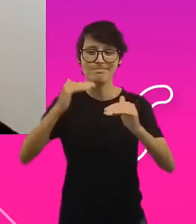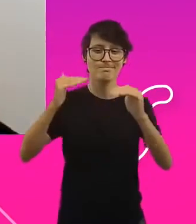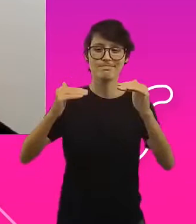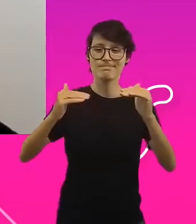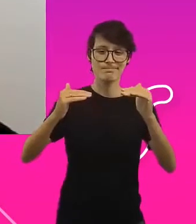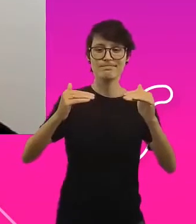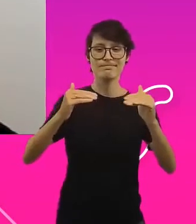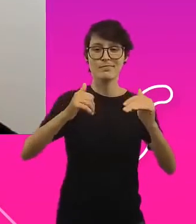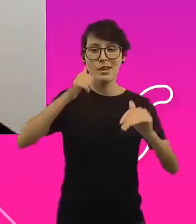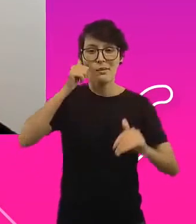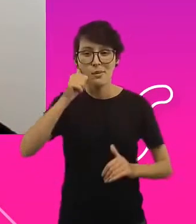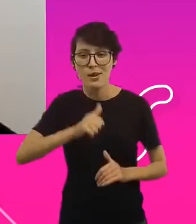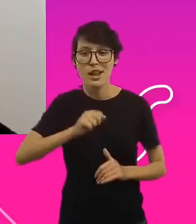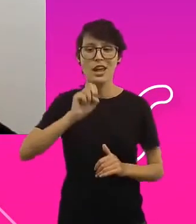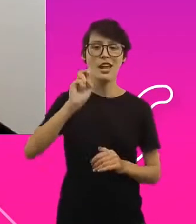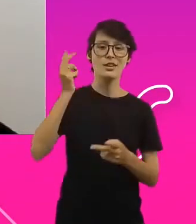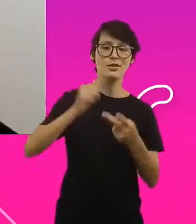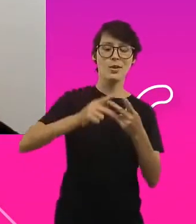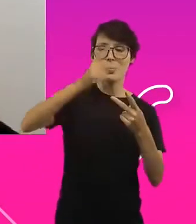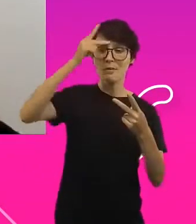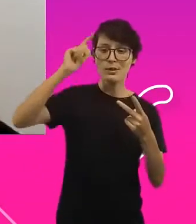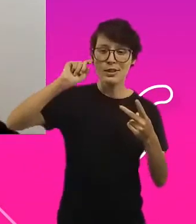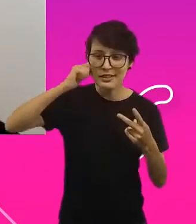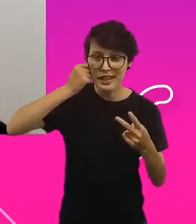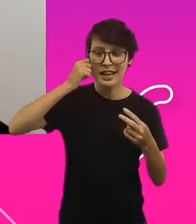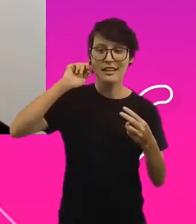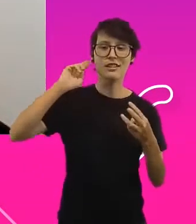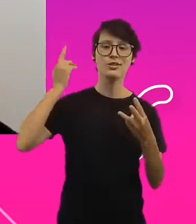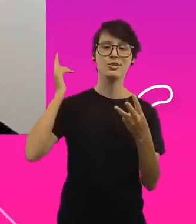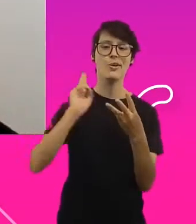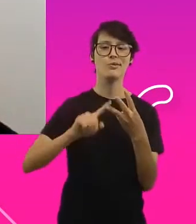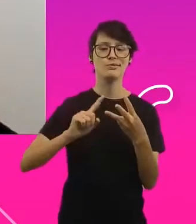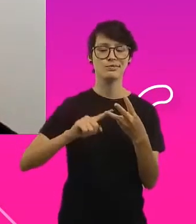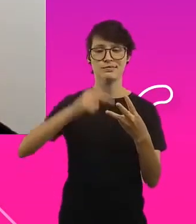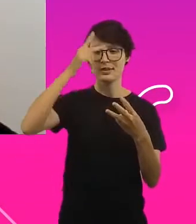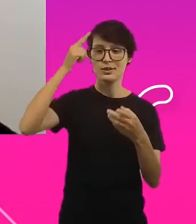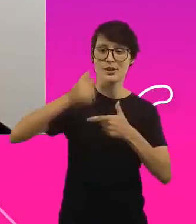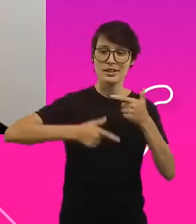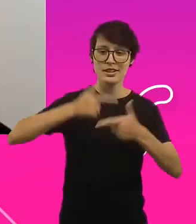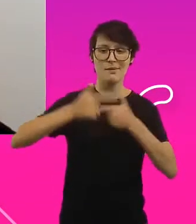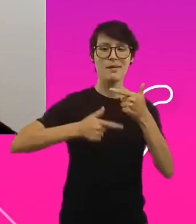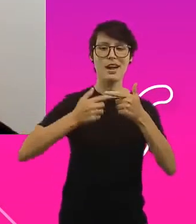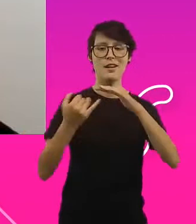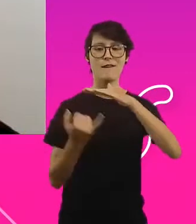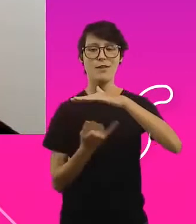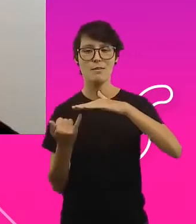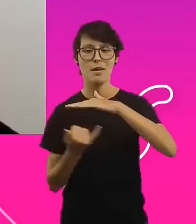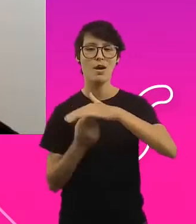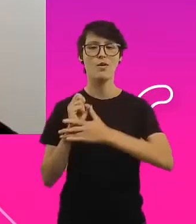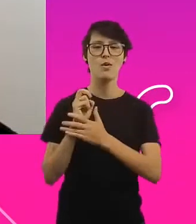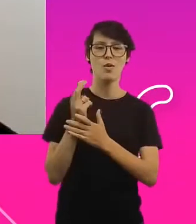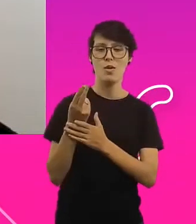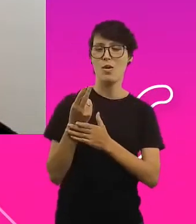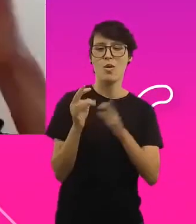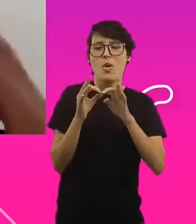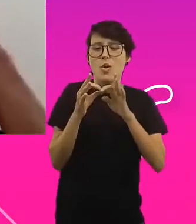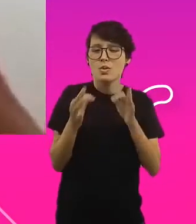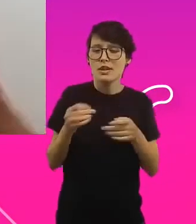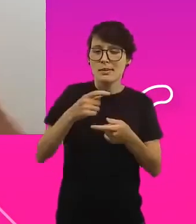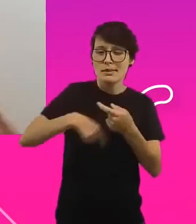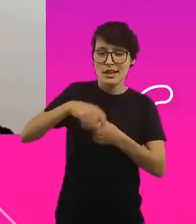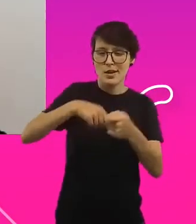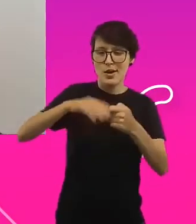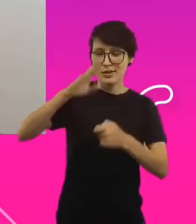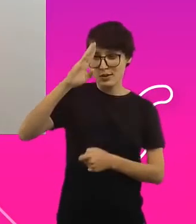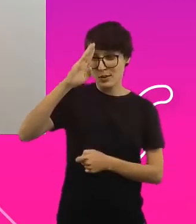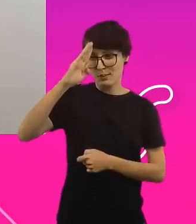Mulheres, pessoas negras e trabalhadores informais ou os pequenos negócios, principalmente os considerados